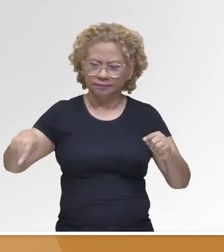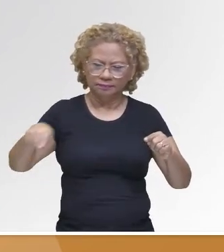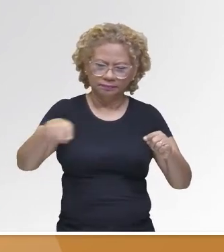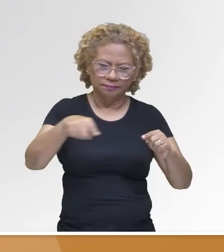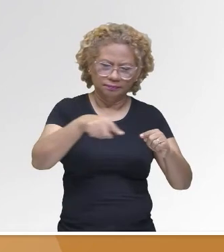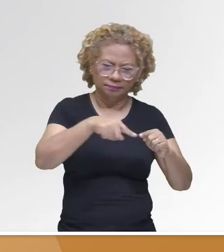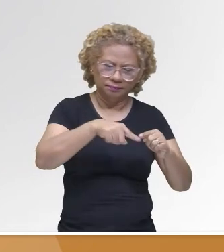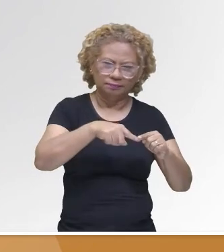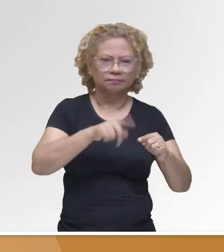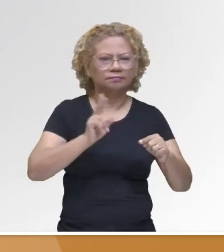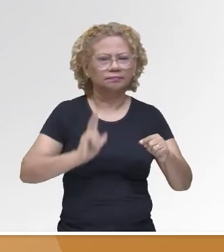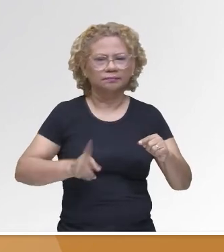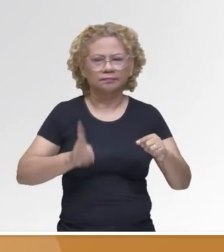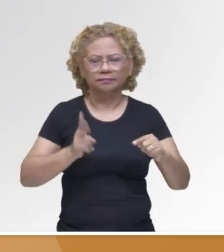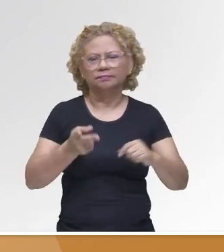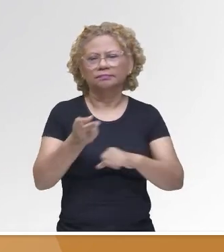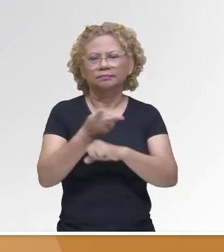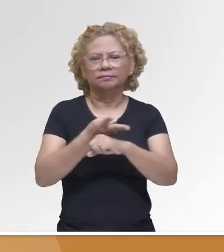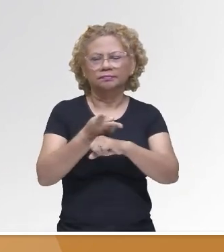né? Então,